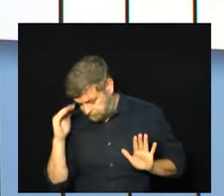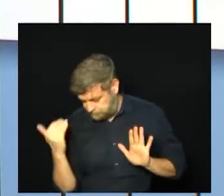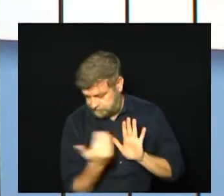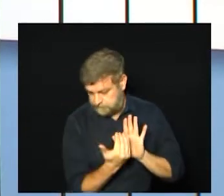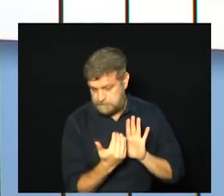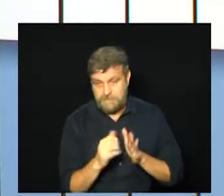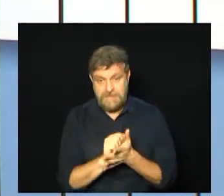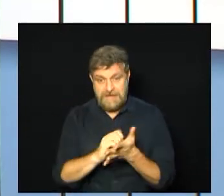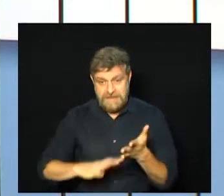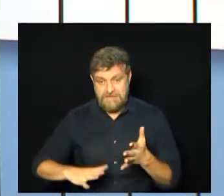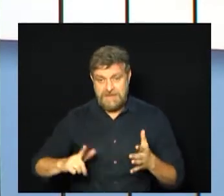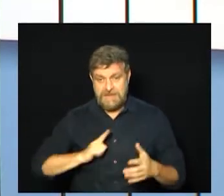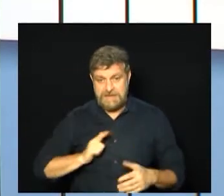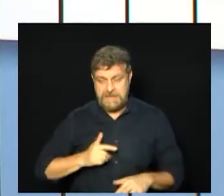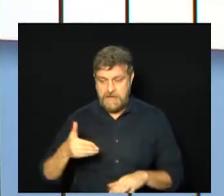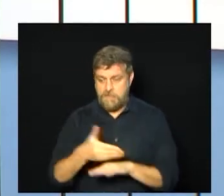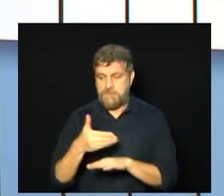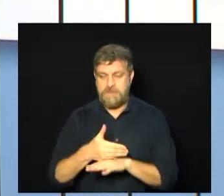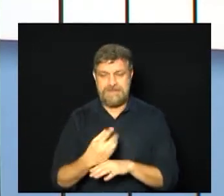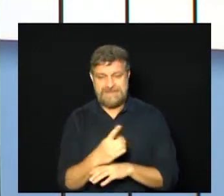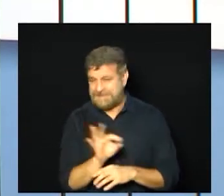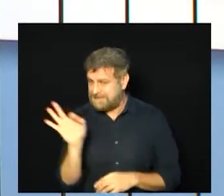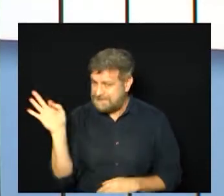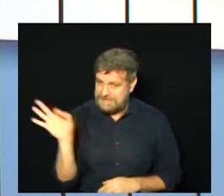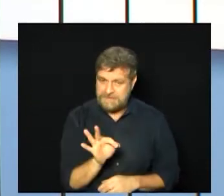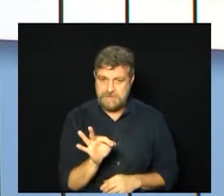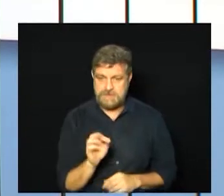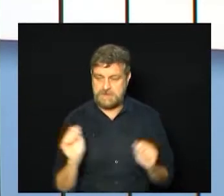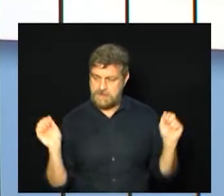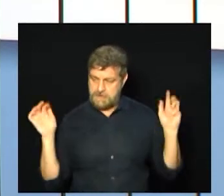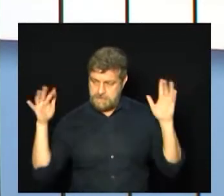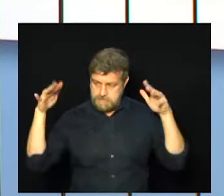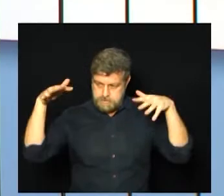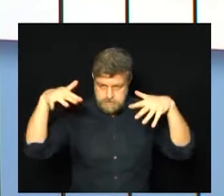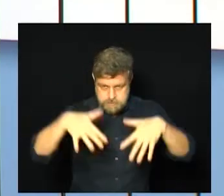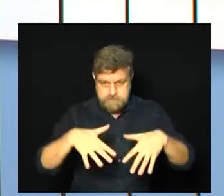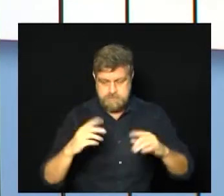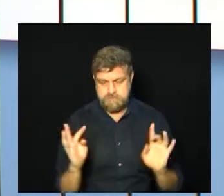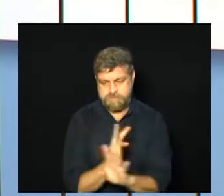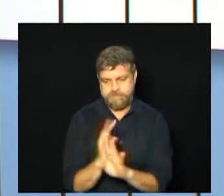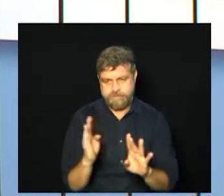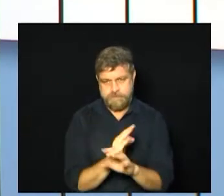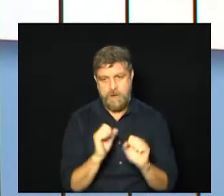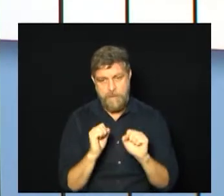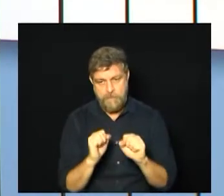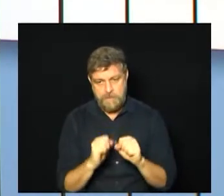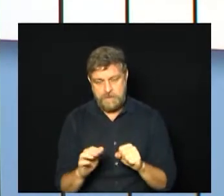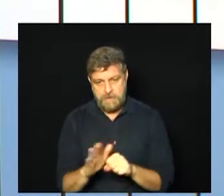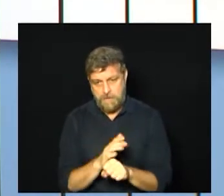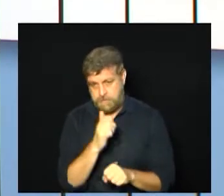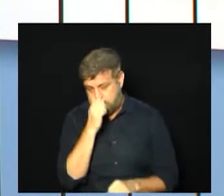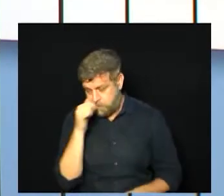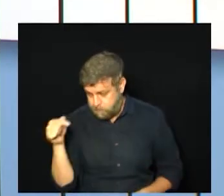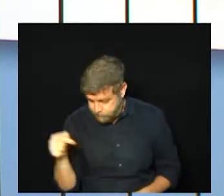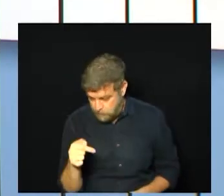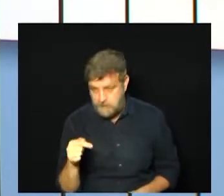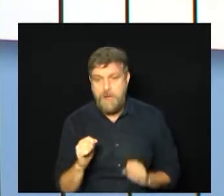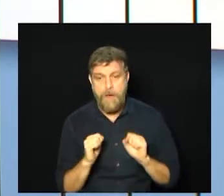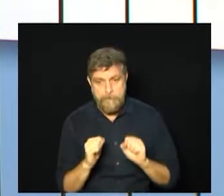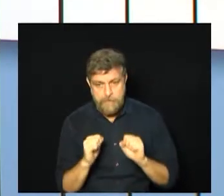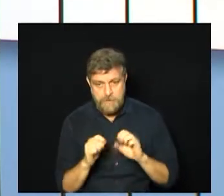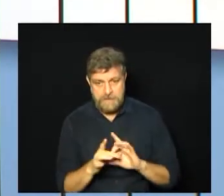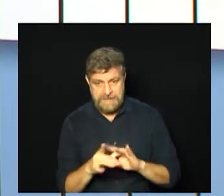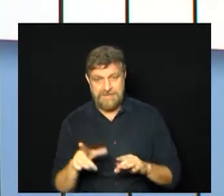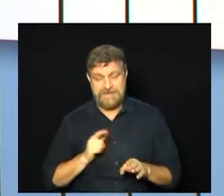está permitida a ocupação total, ou seja, 100% de ocupação da capacidade do estabelecimento, ainda